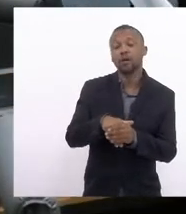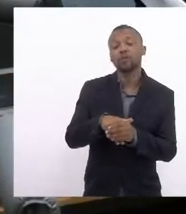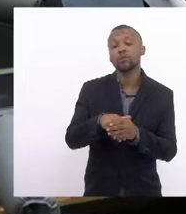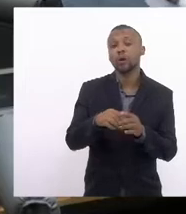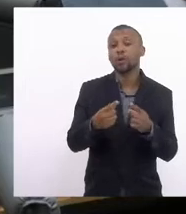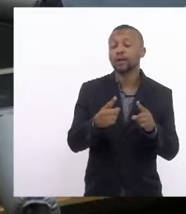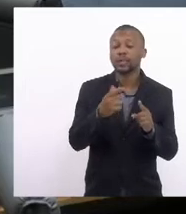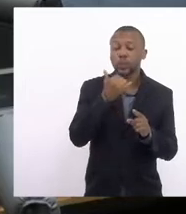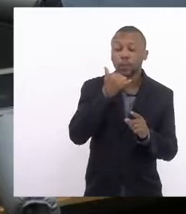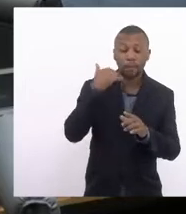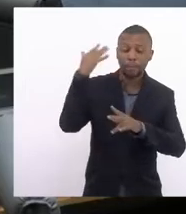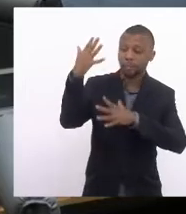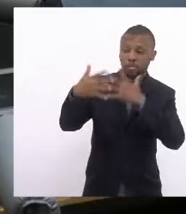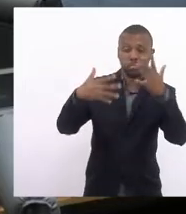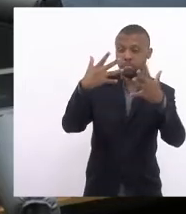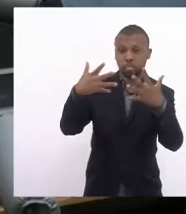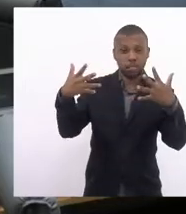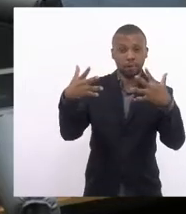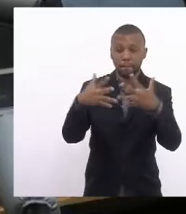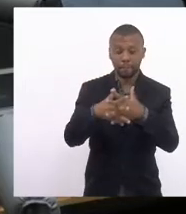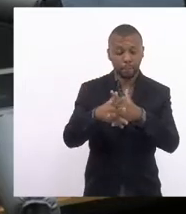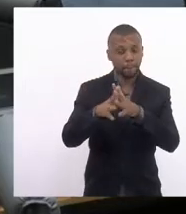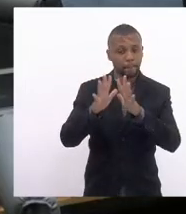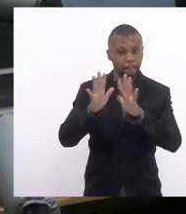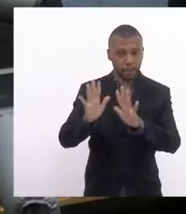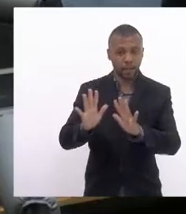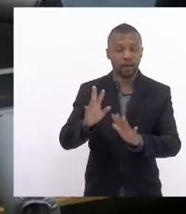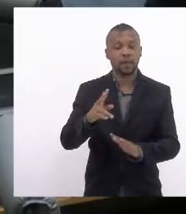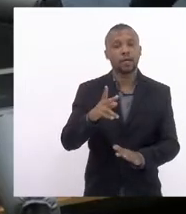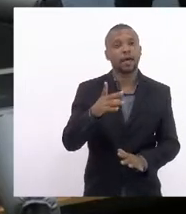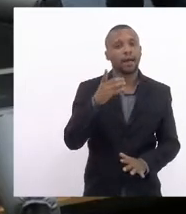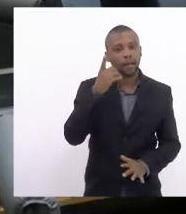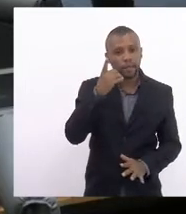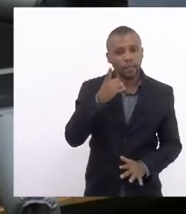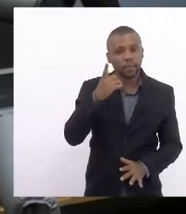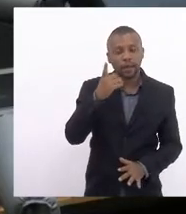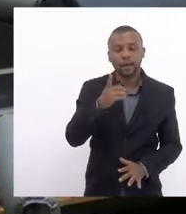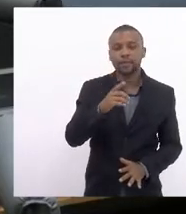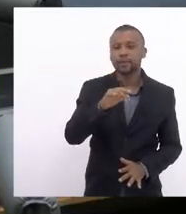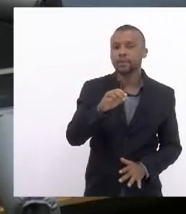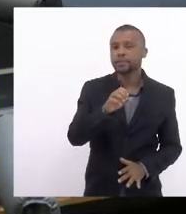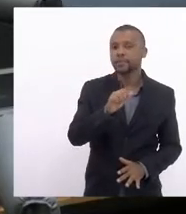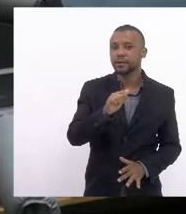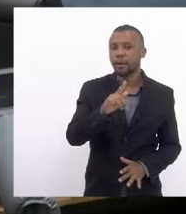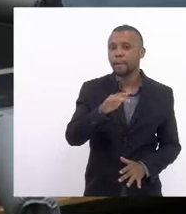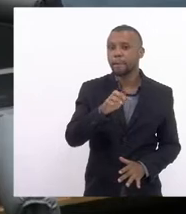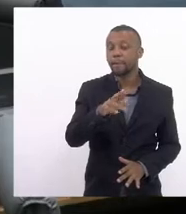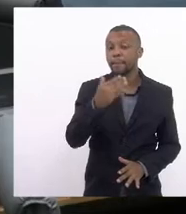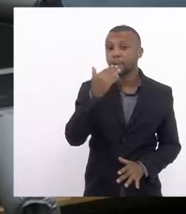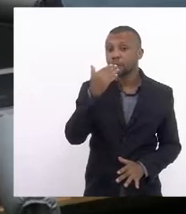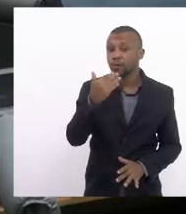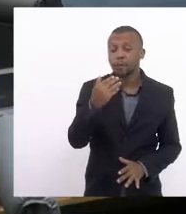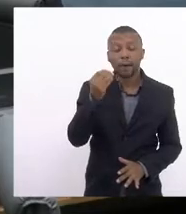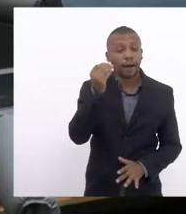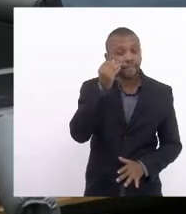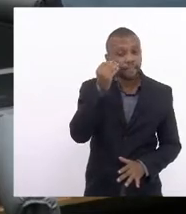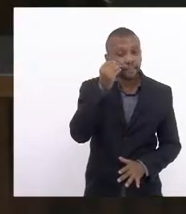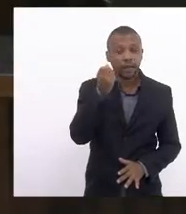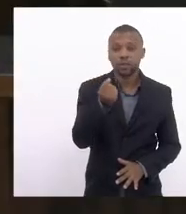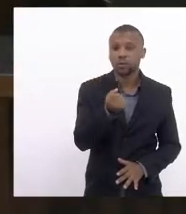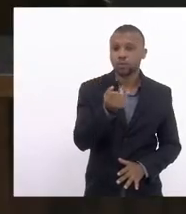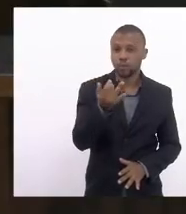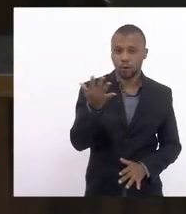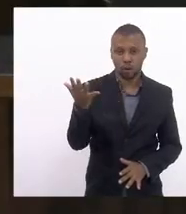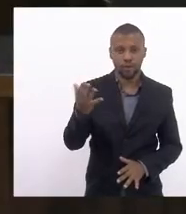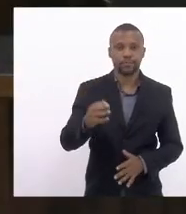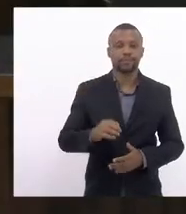vamos organizar 50, aqui, então. O deputado Jaumi pediu verificação de quórum. Então, vamos